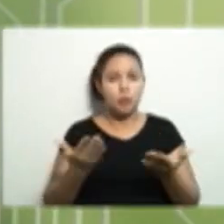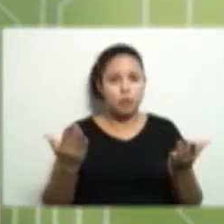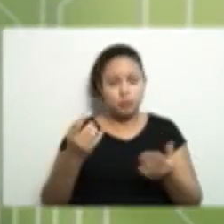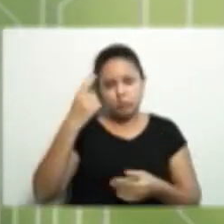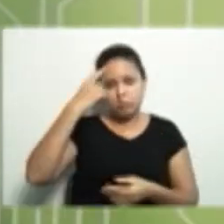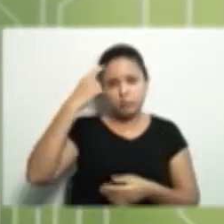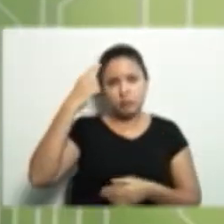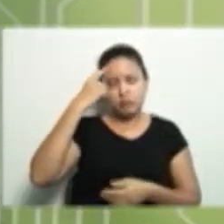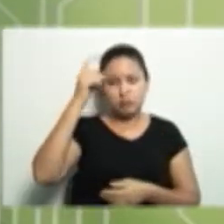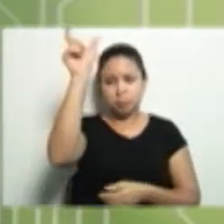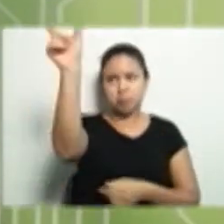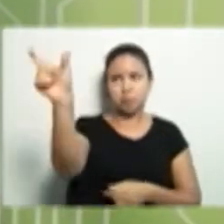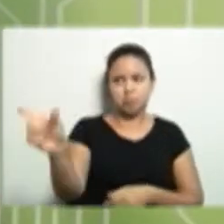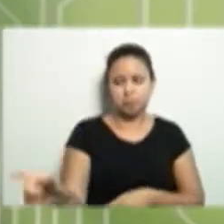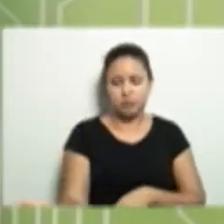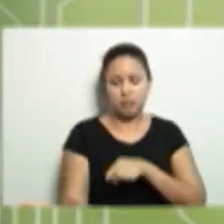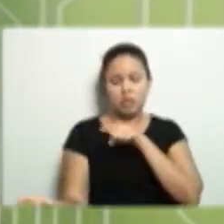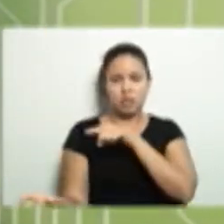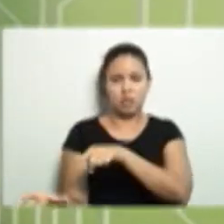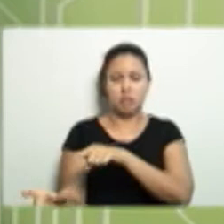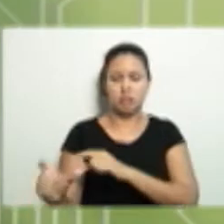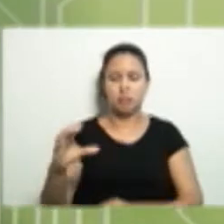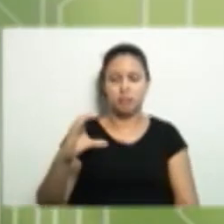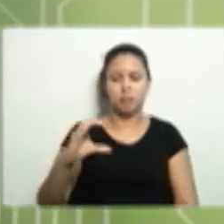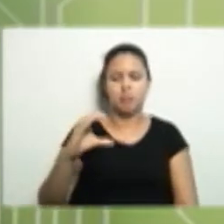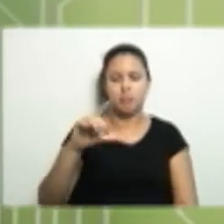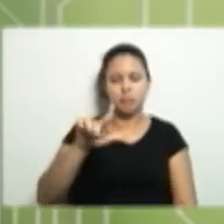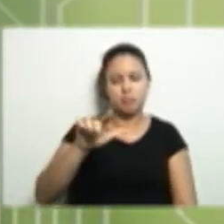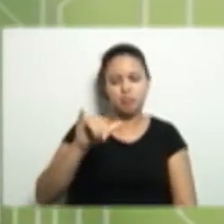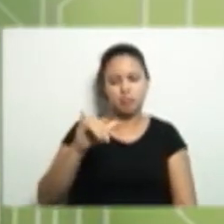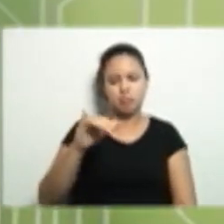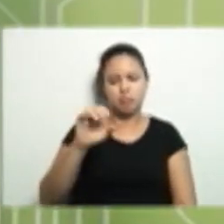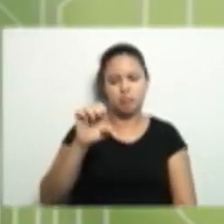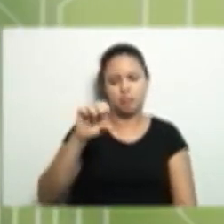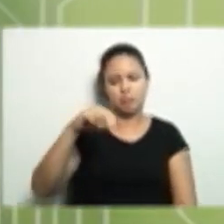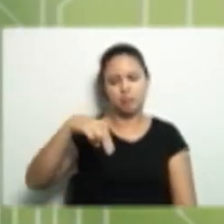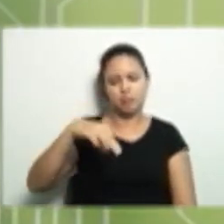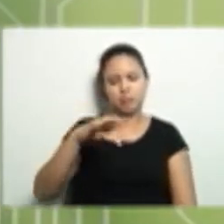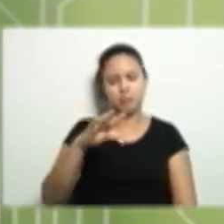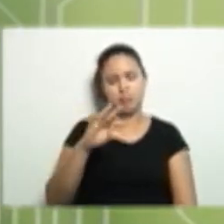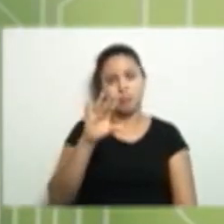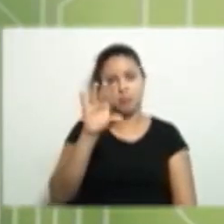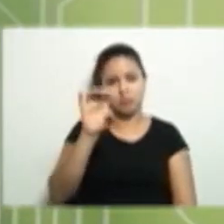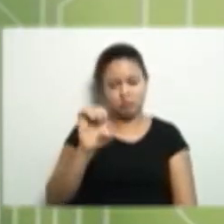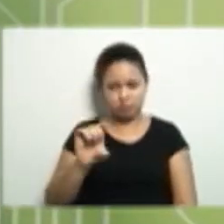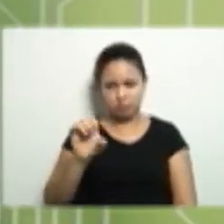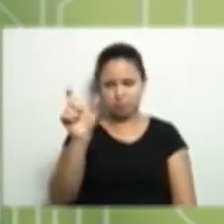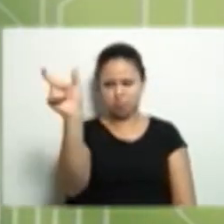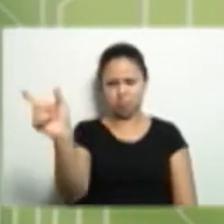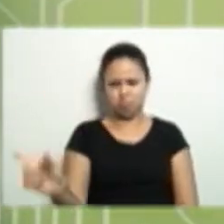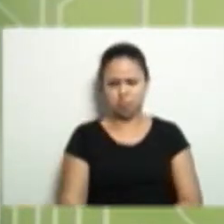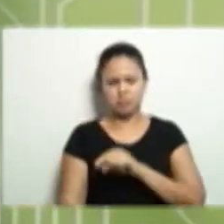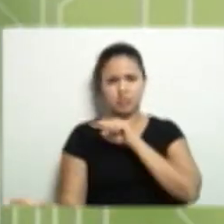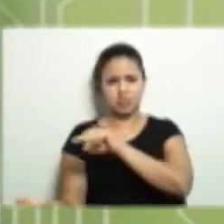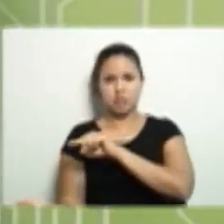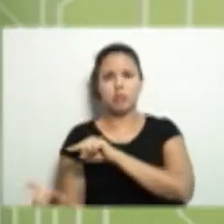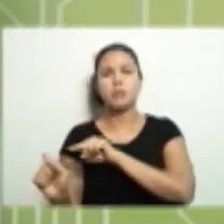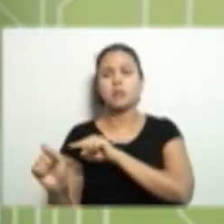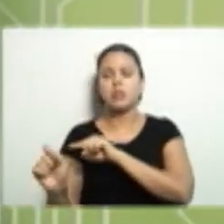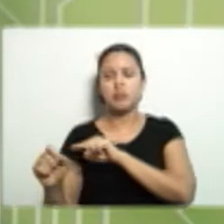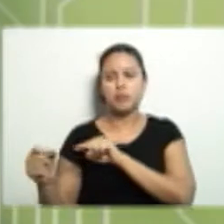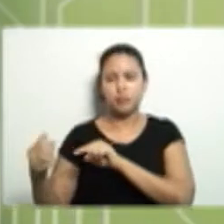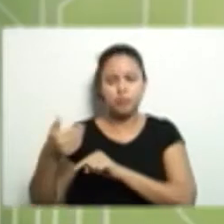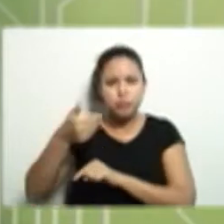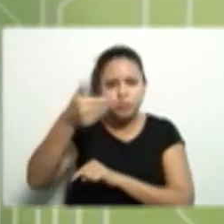atender o cliente com maior qualidade e agregar maior valor ao seu produto, adicionar maior valor ao produto, no sentido de produzir um produto